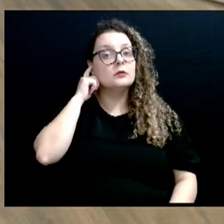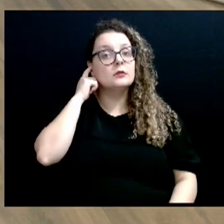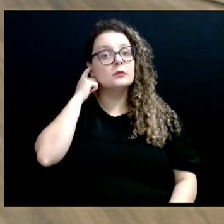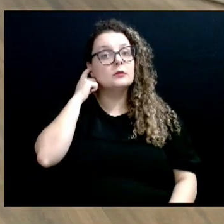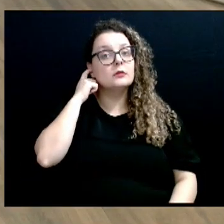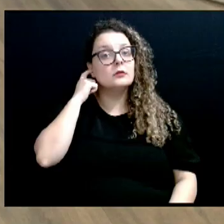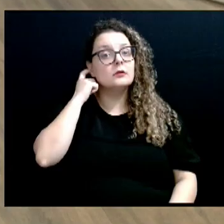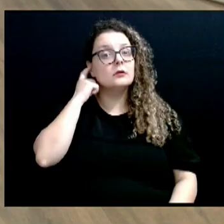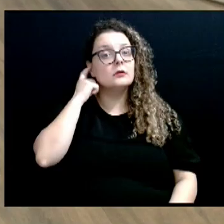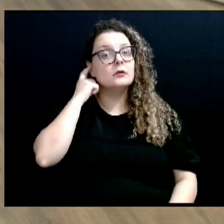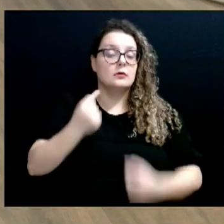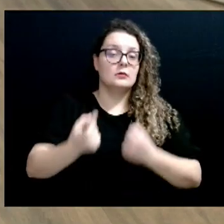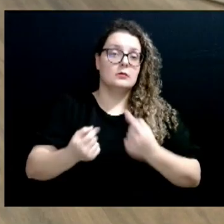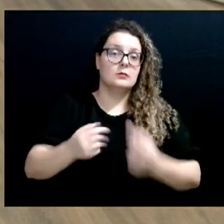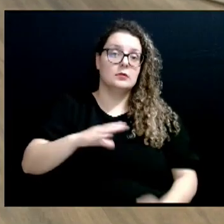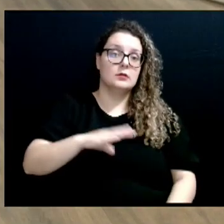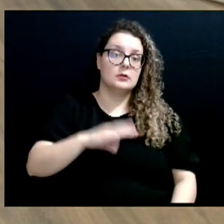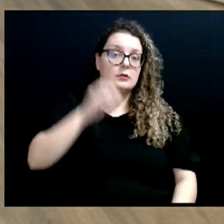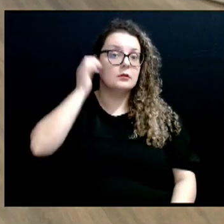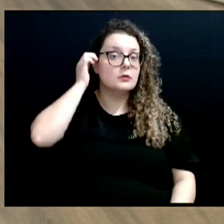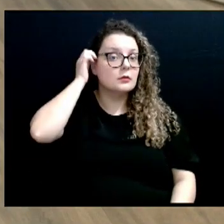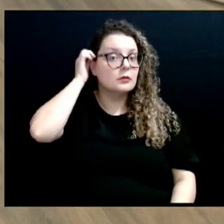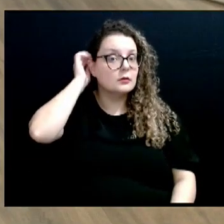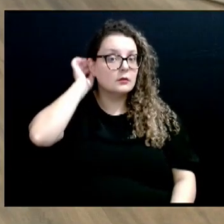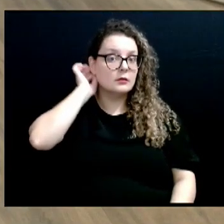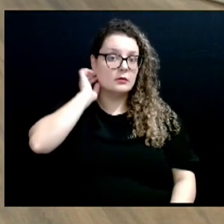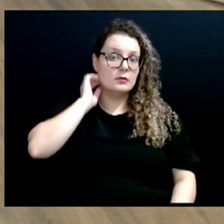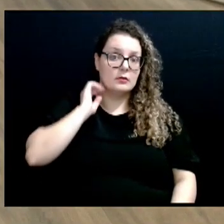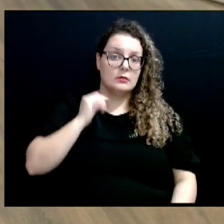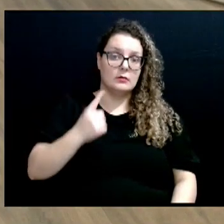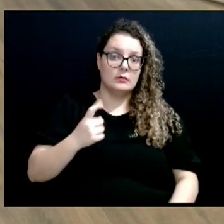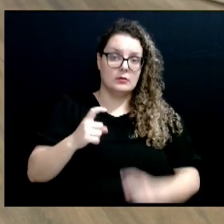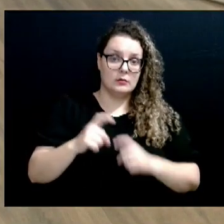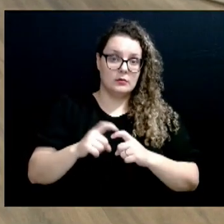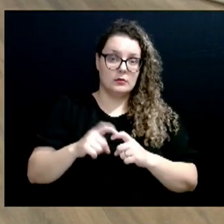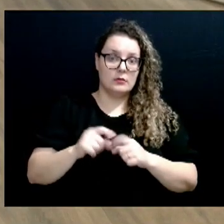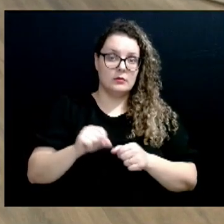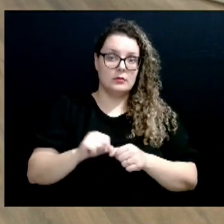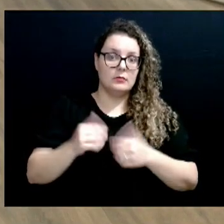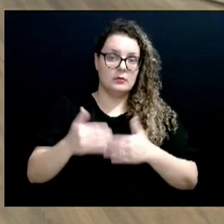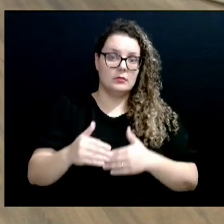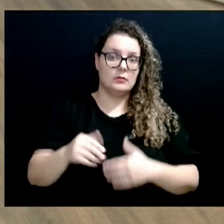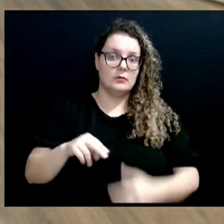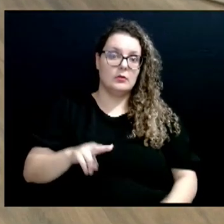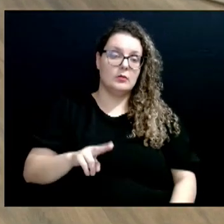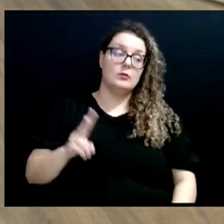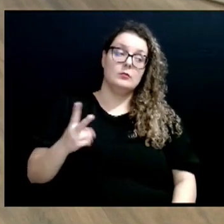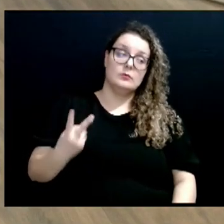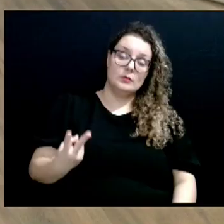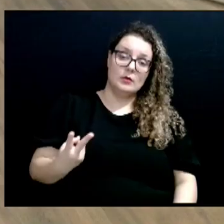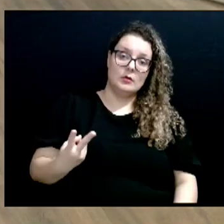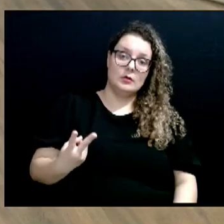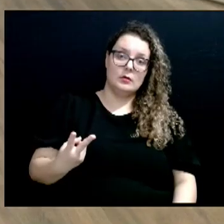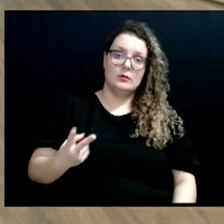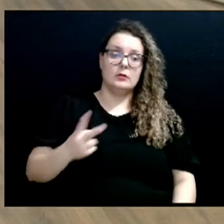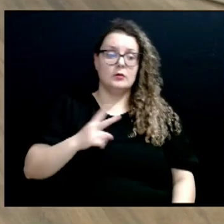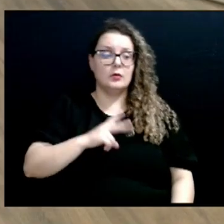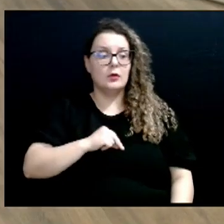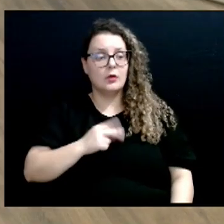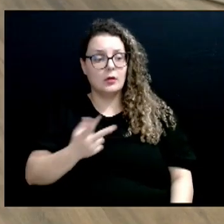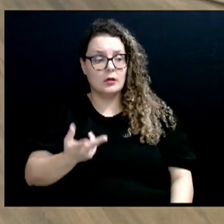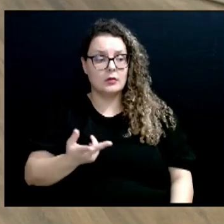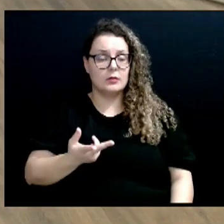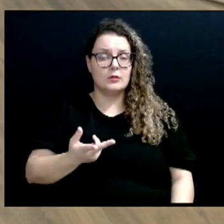exemplo, que às vezes tem um único médico para fazer o exame ou dois. E aí falam, poxa, até médicos